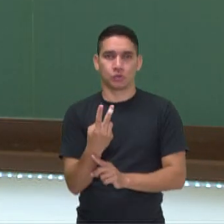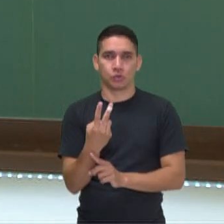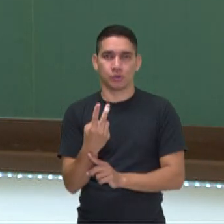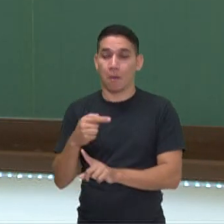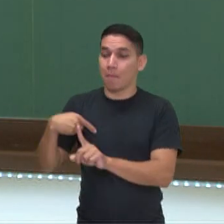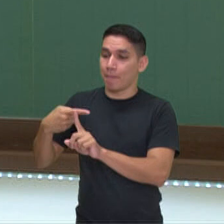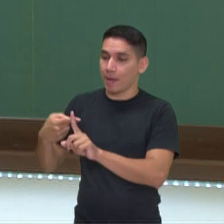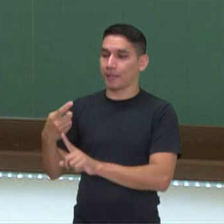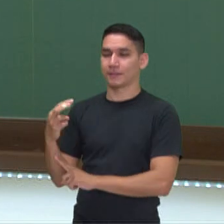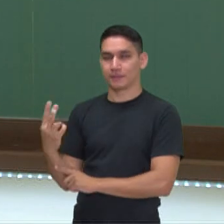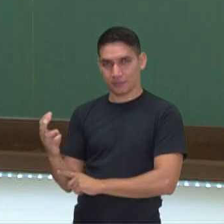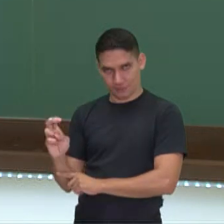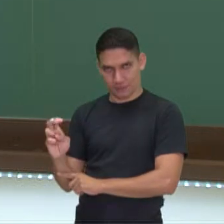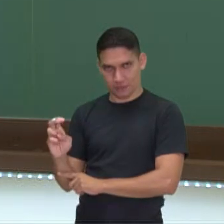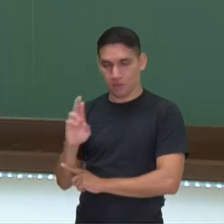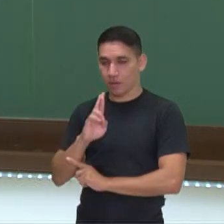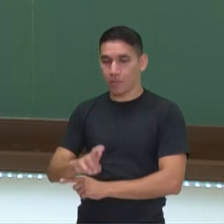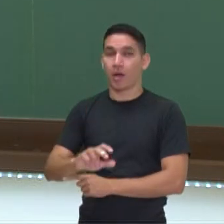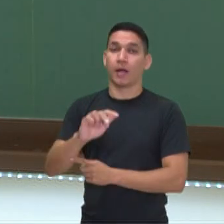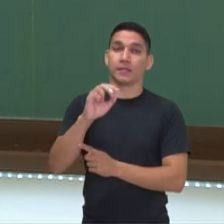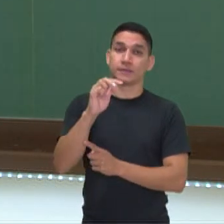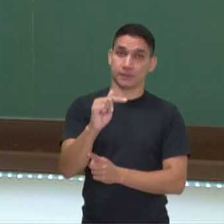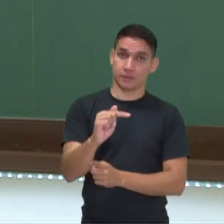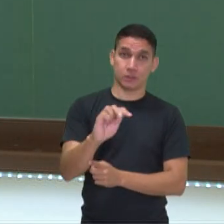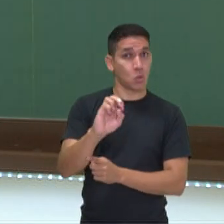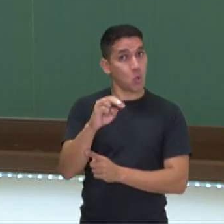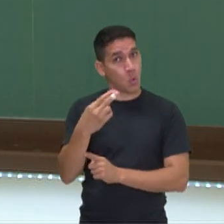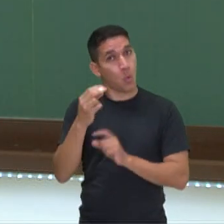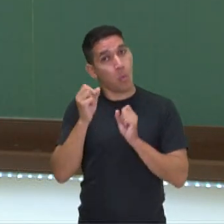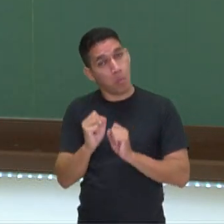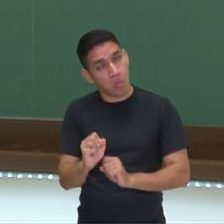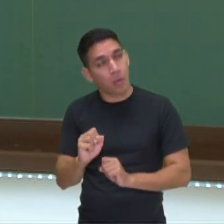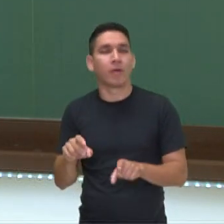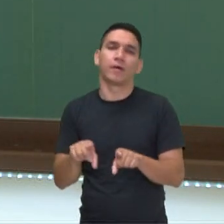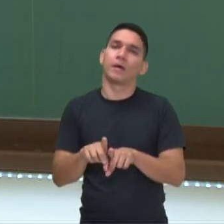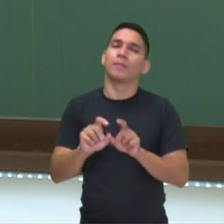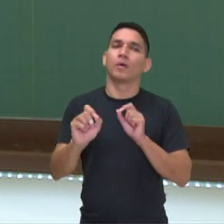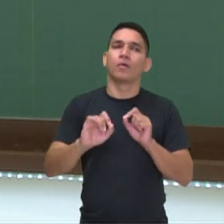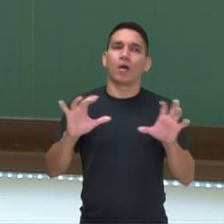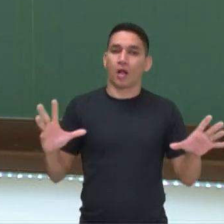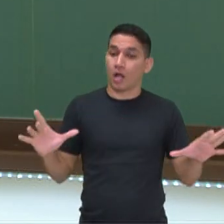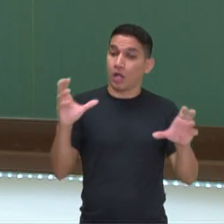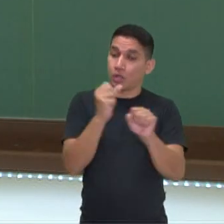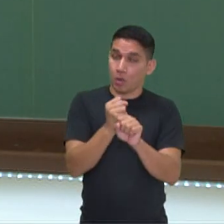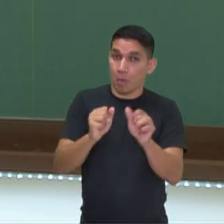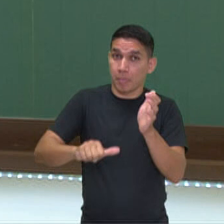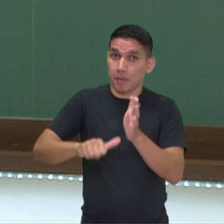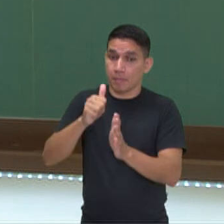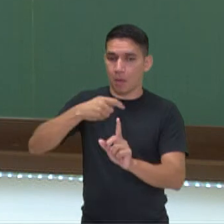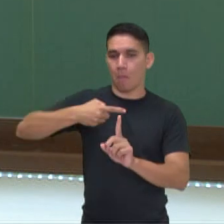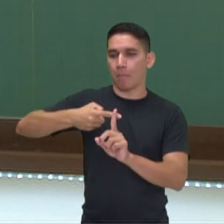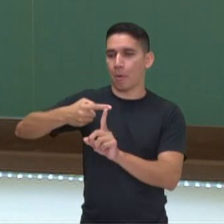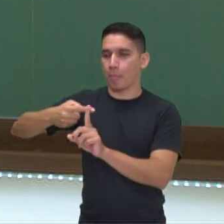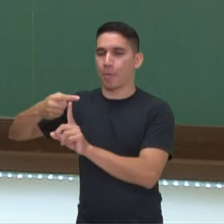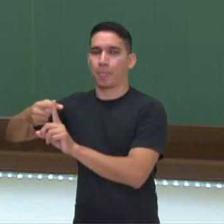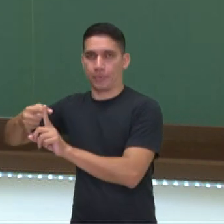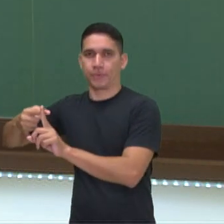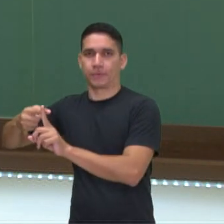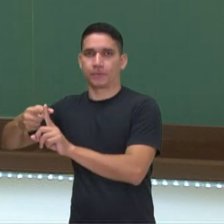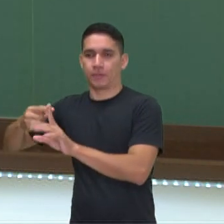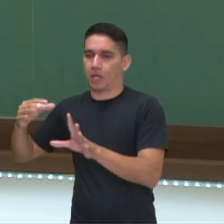5, 7 positivo. Ou você poderia também somar primeiro os valores